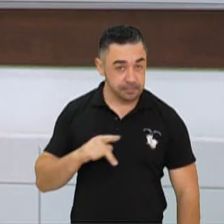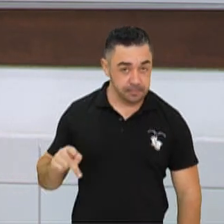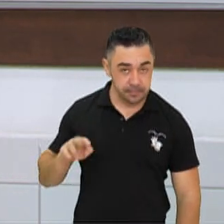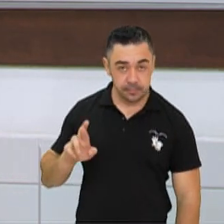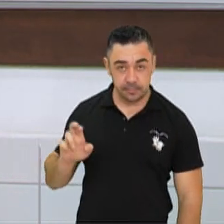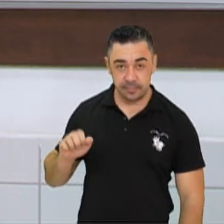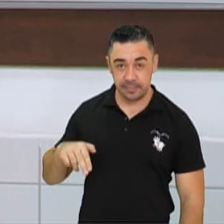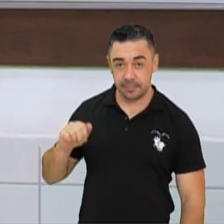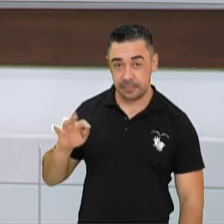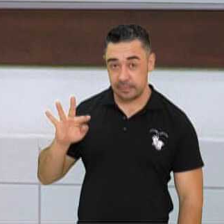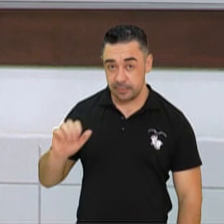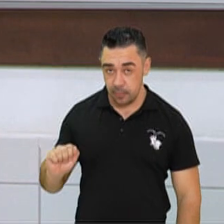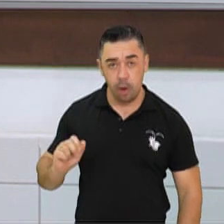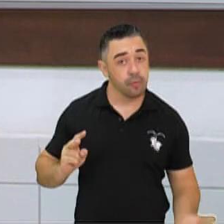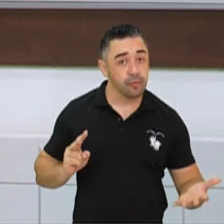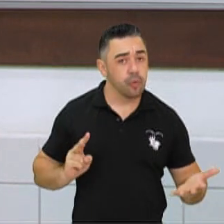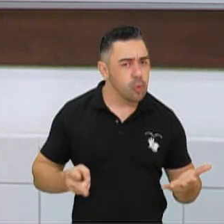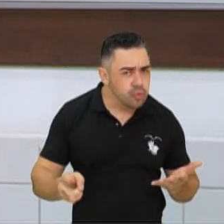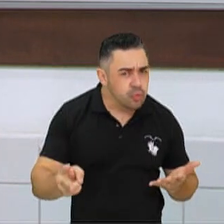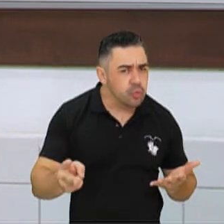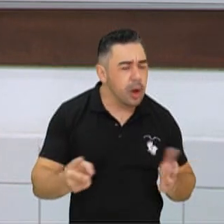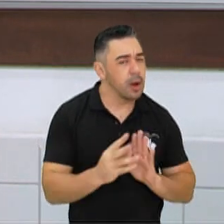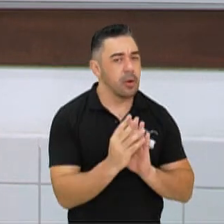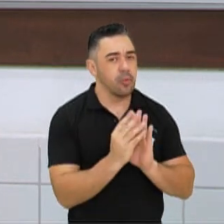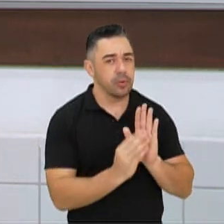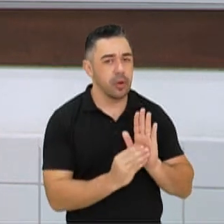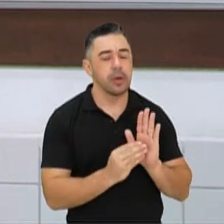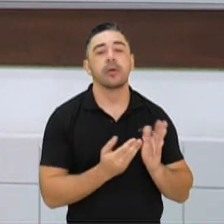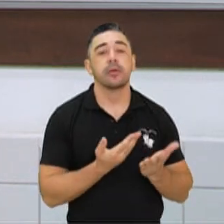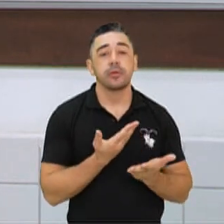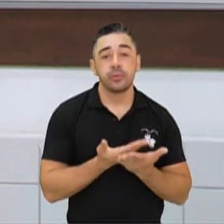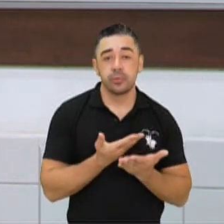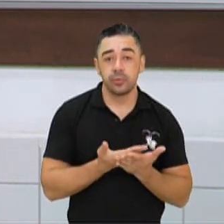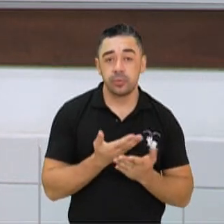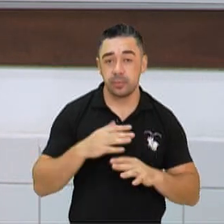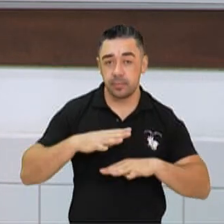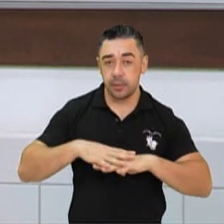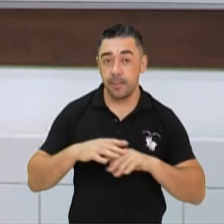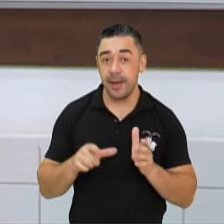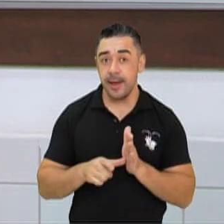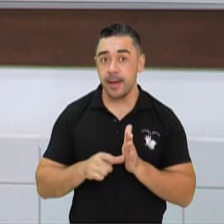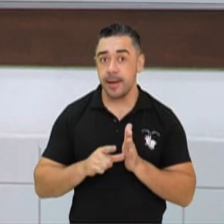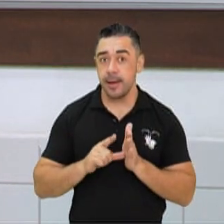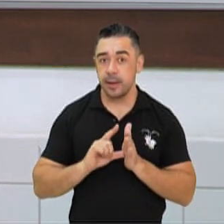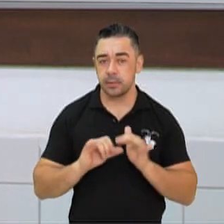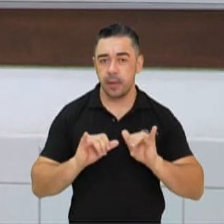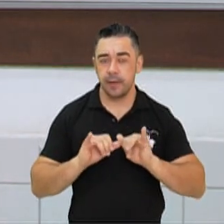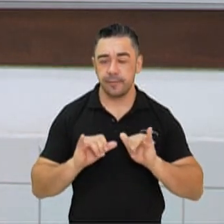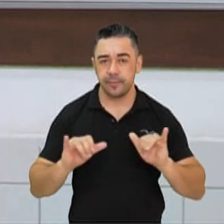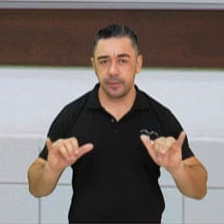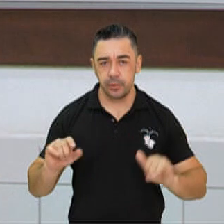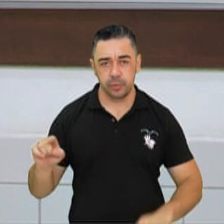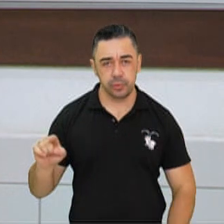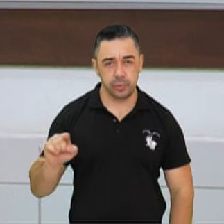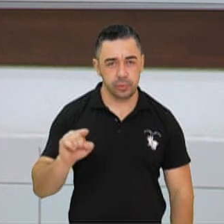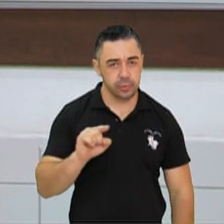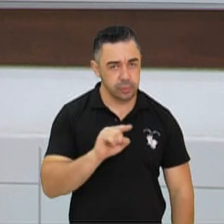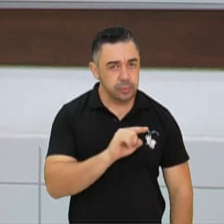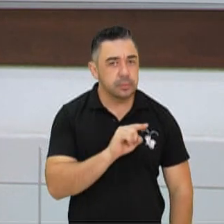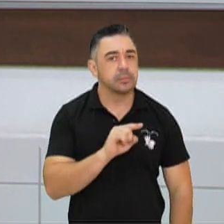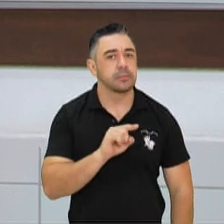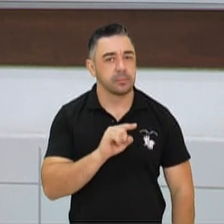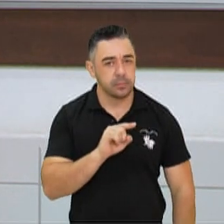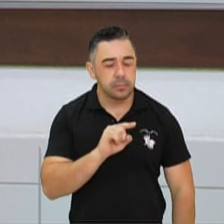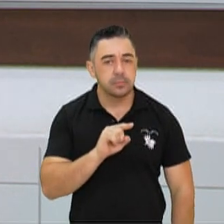Renata Balbino e vou dar continuidade com os estudos de matemática. Mas antes, eu tenho que lembrar a todos vocês de que